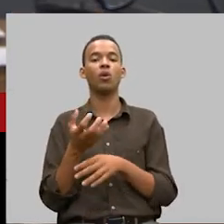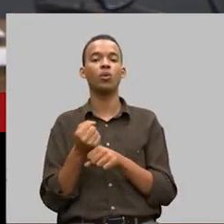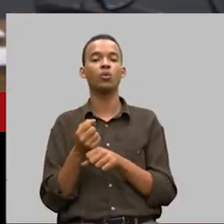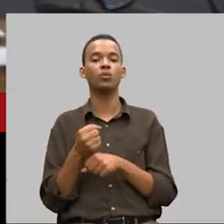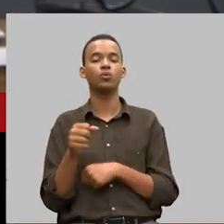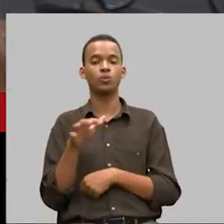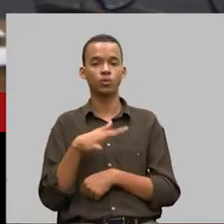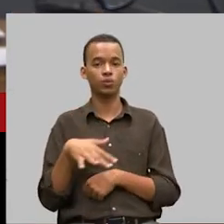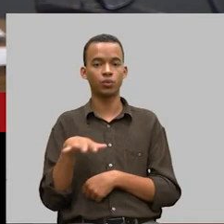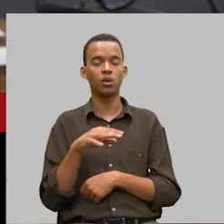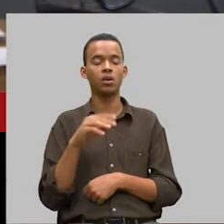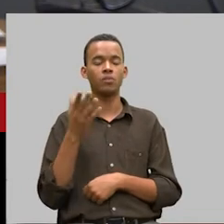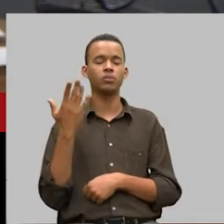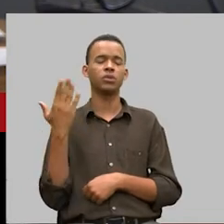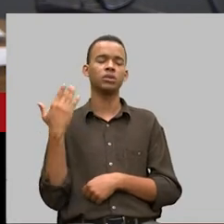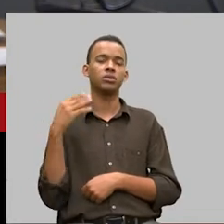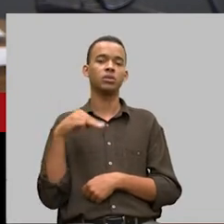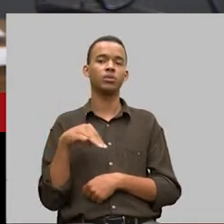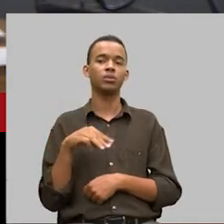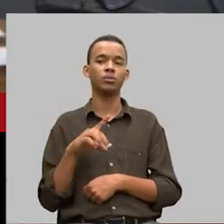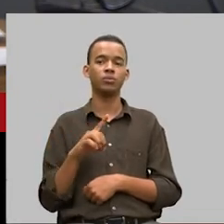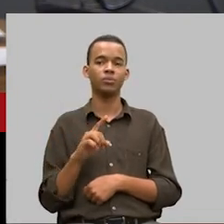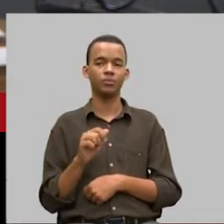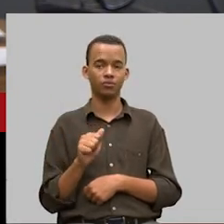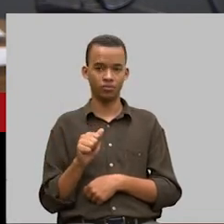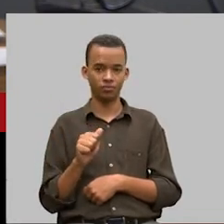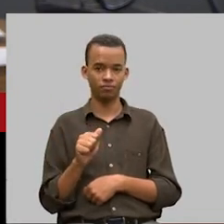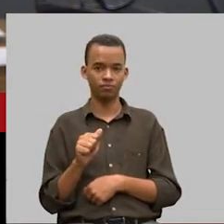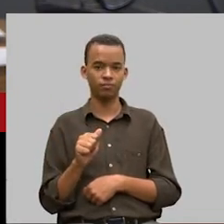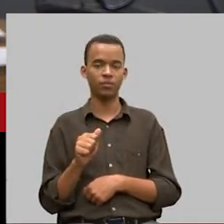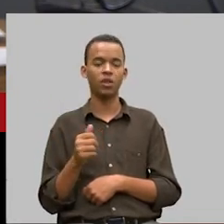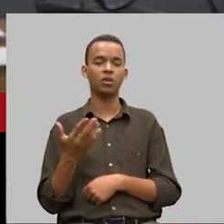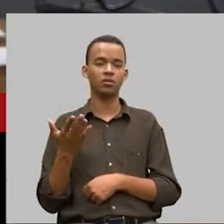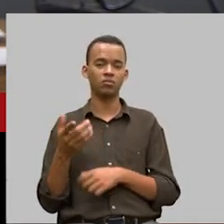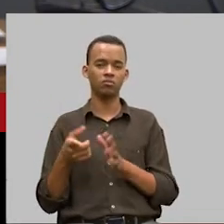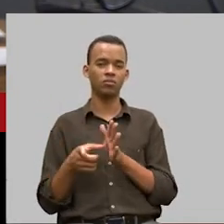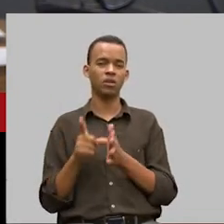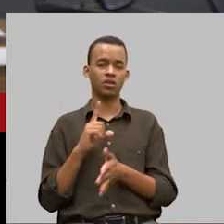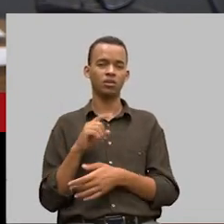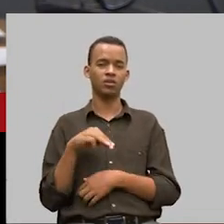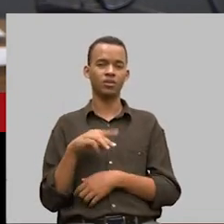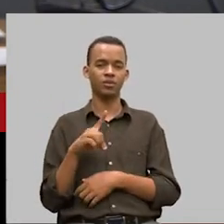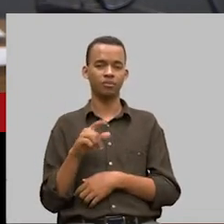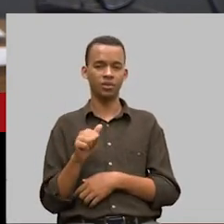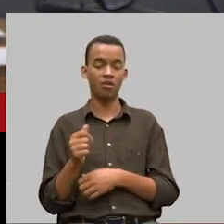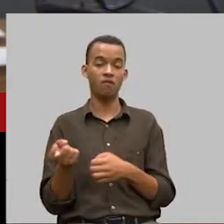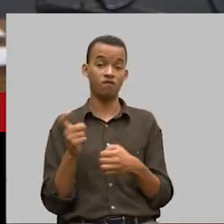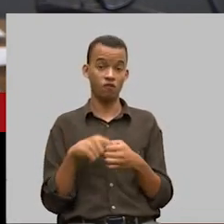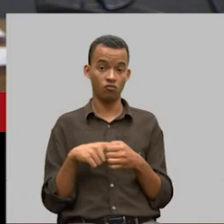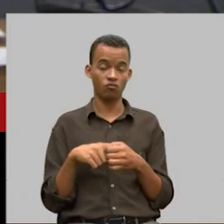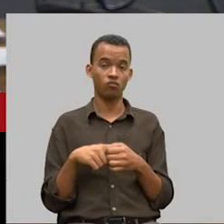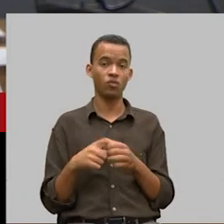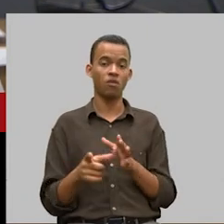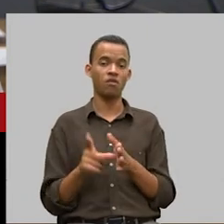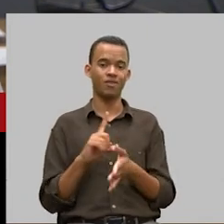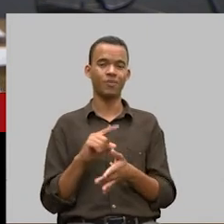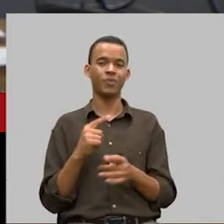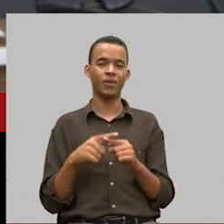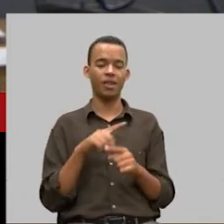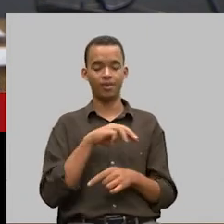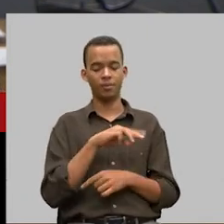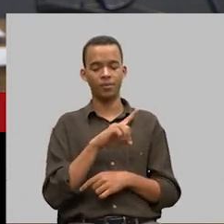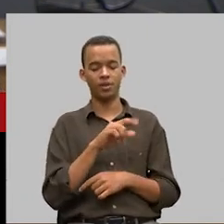MDA naquela época né que antes do MDA ser ressuscitado ser morto e ressuscitado